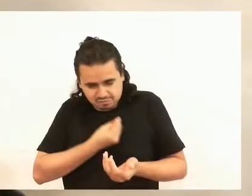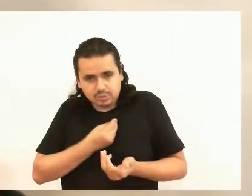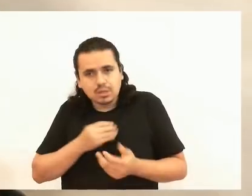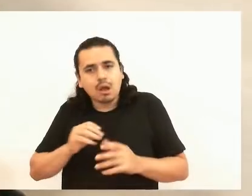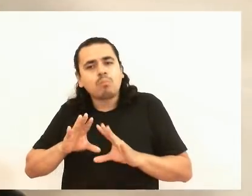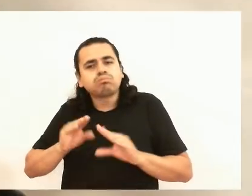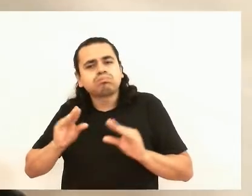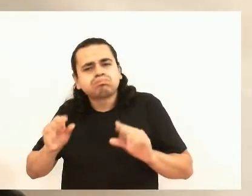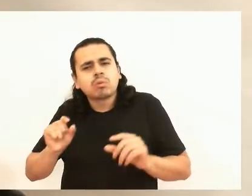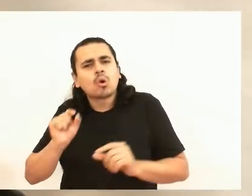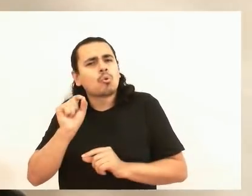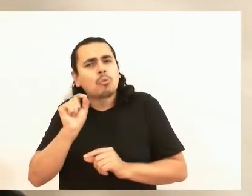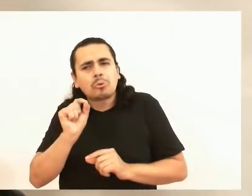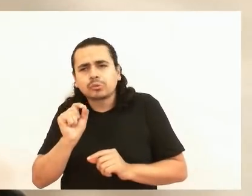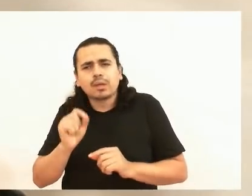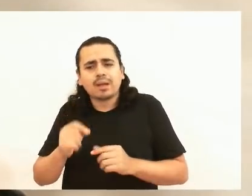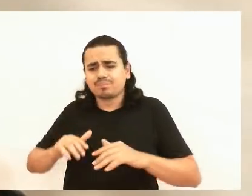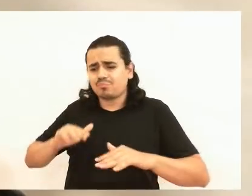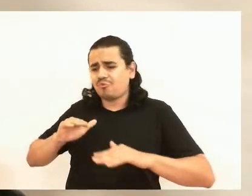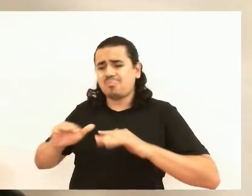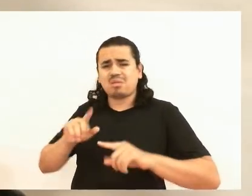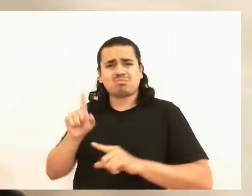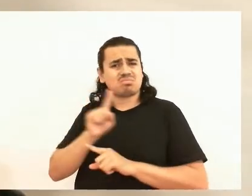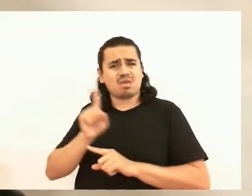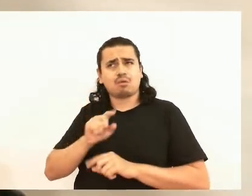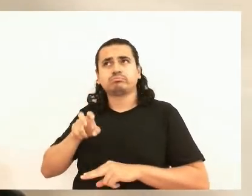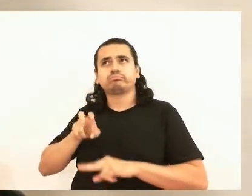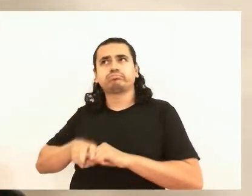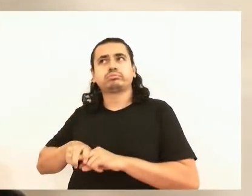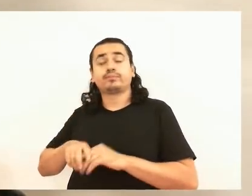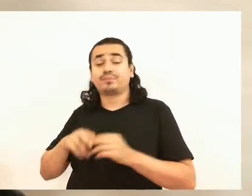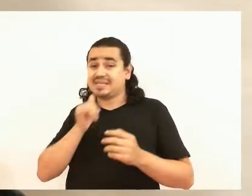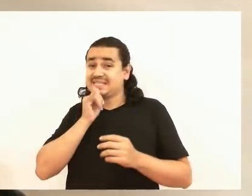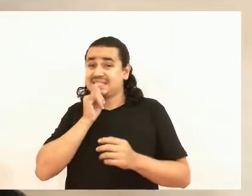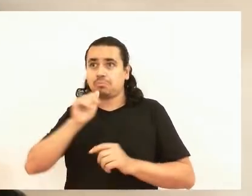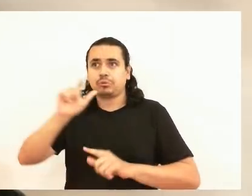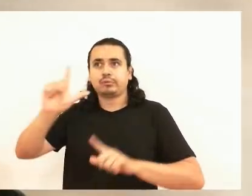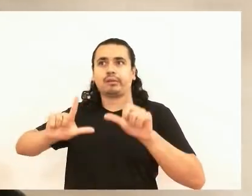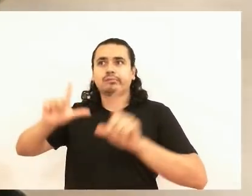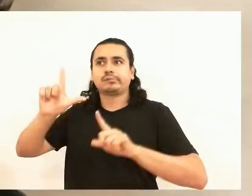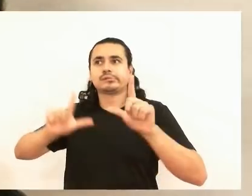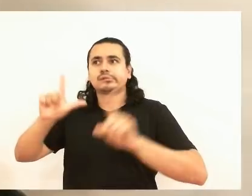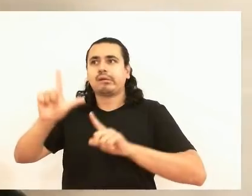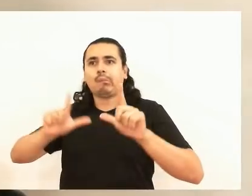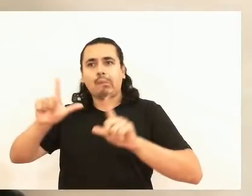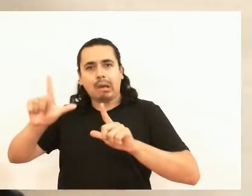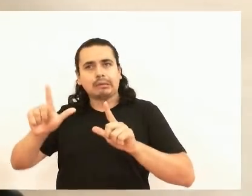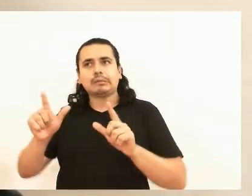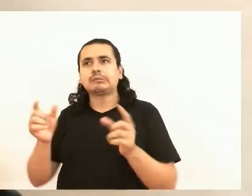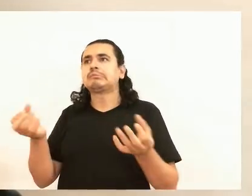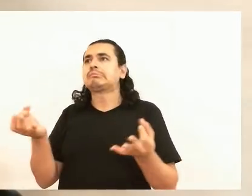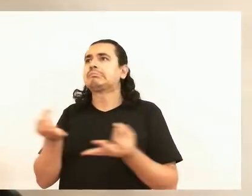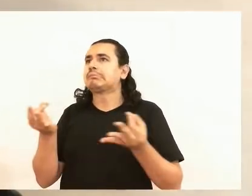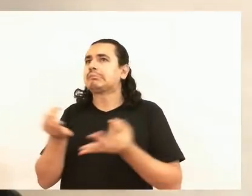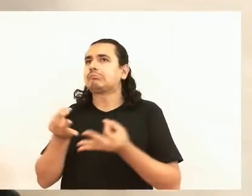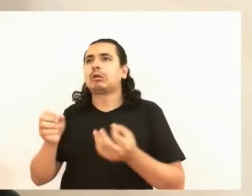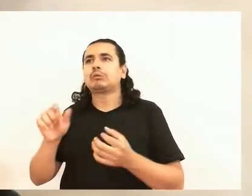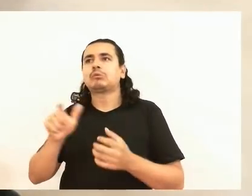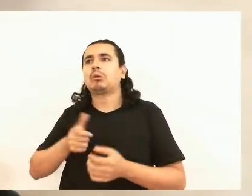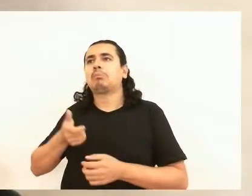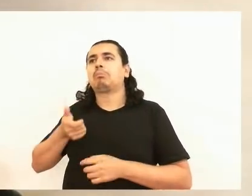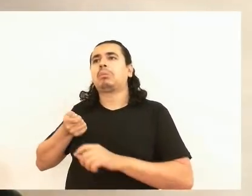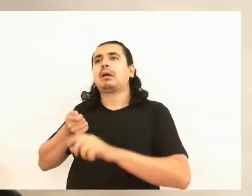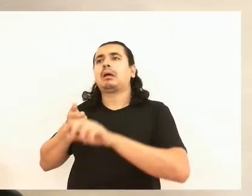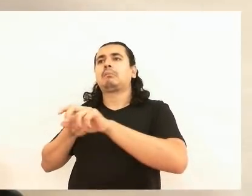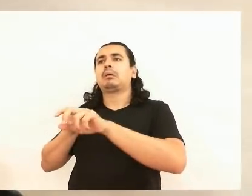é não movimento se você vai comprar uma tv top porque tem um controle remoto tóquio não tem que se mexer se